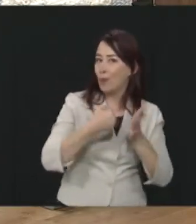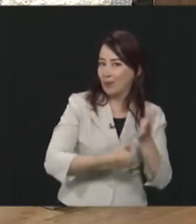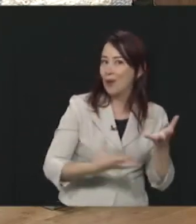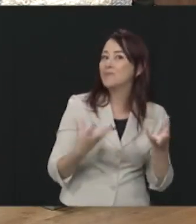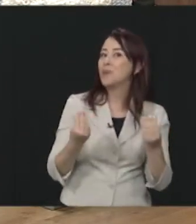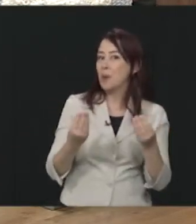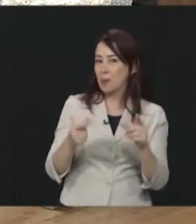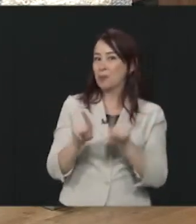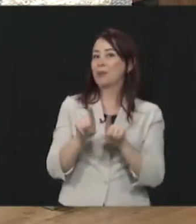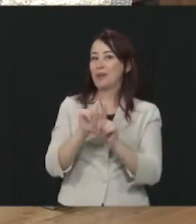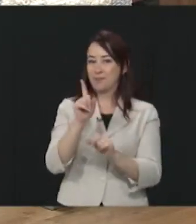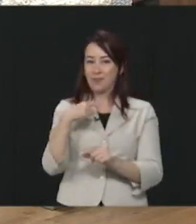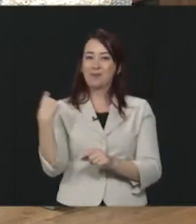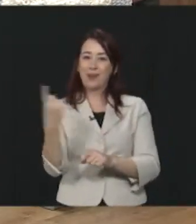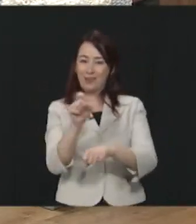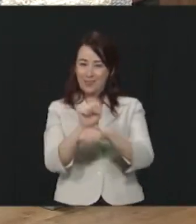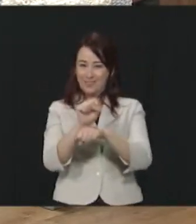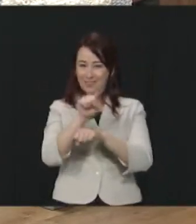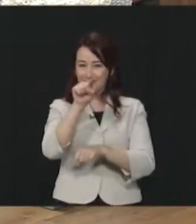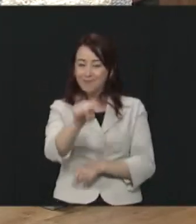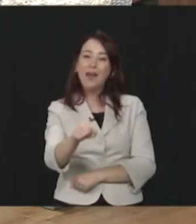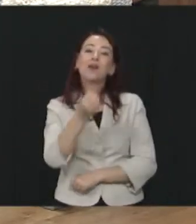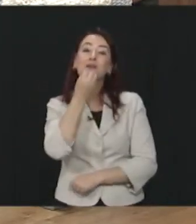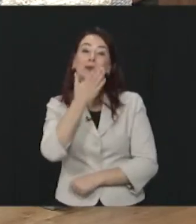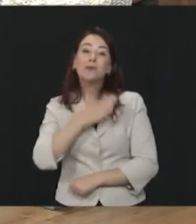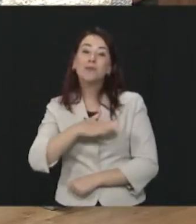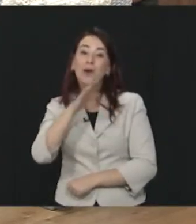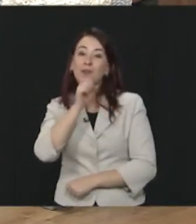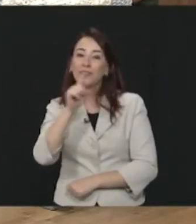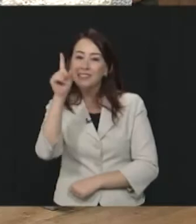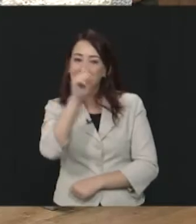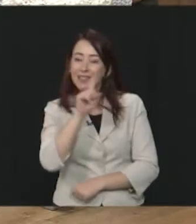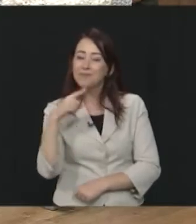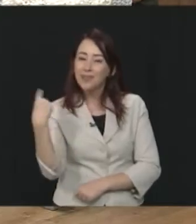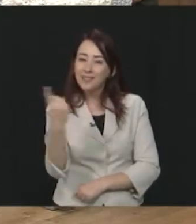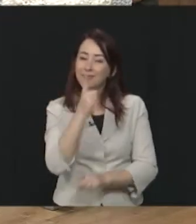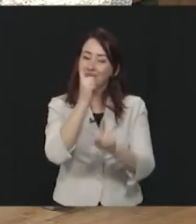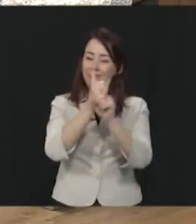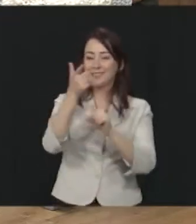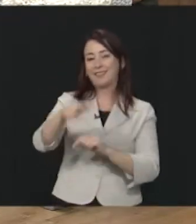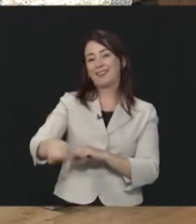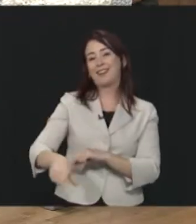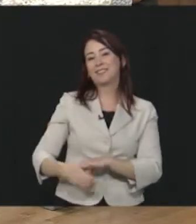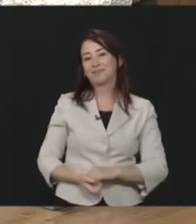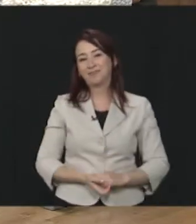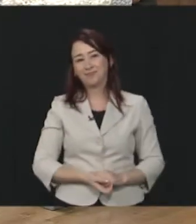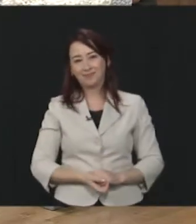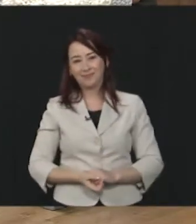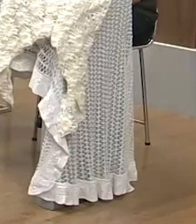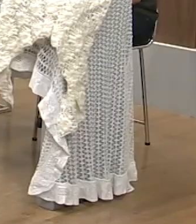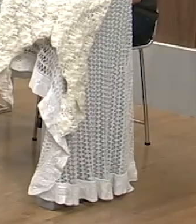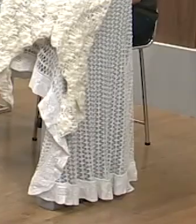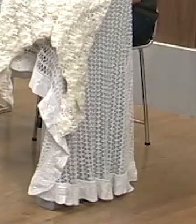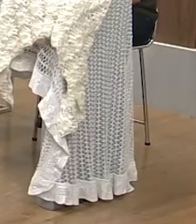Para todos nós. Te espero. Um ótimo fim de semana para todo mundo e até lá. Tchau.